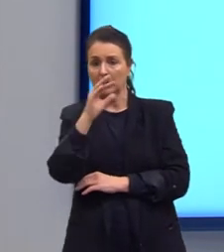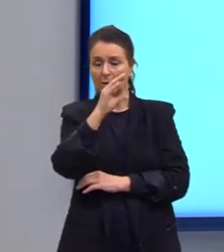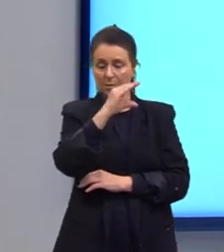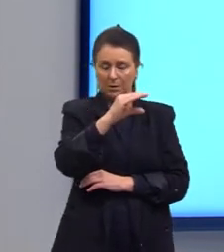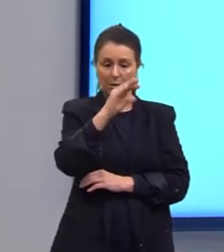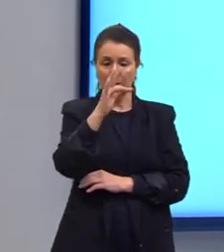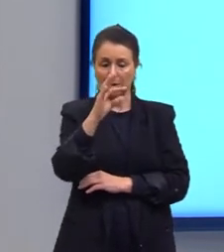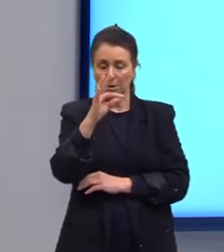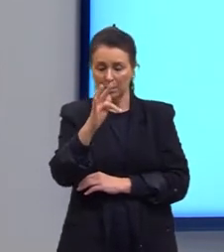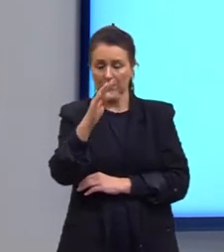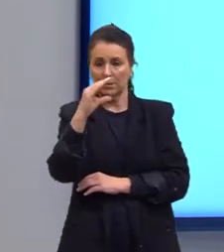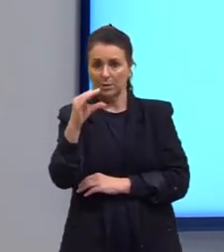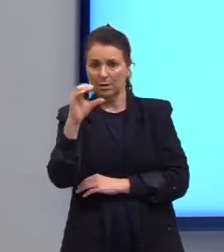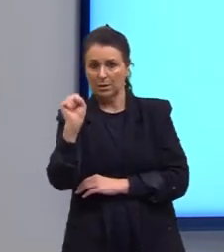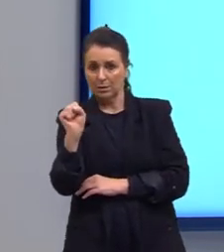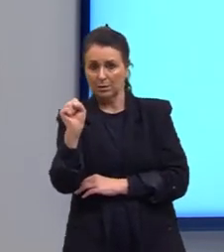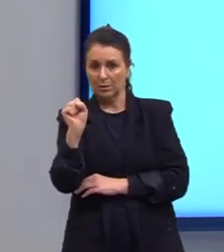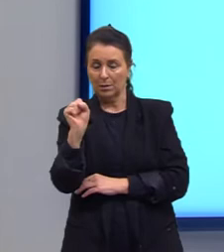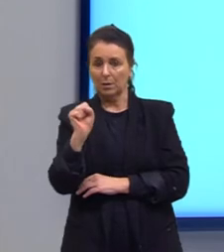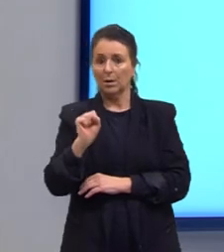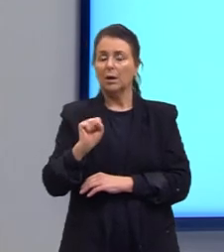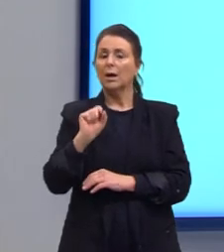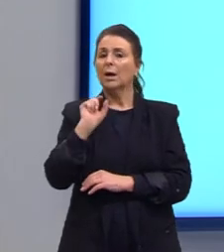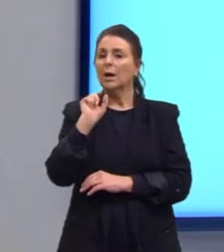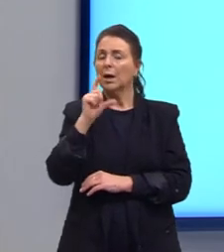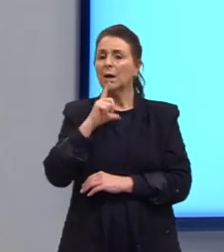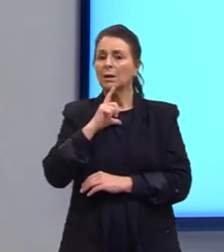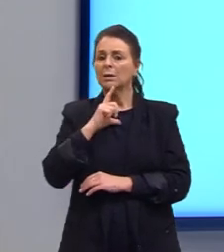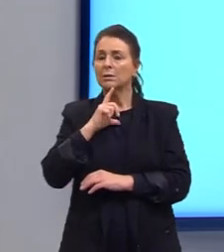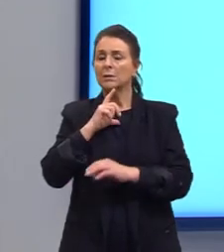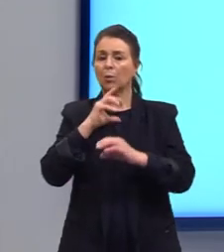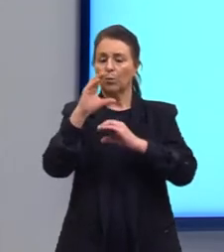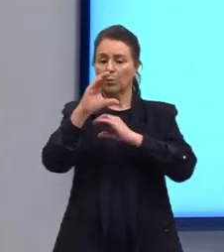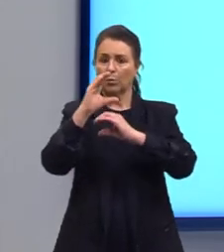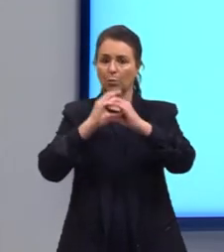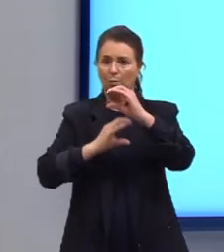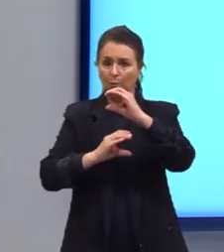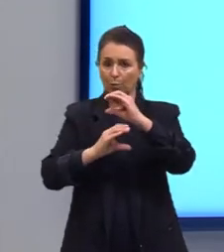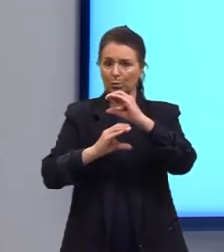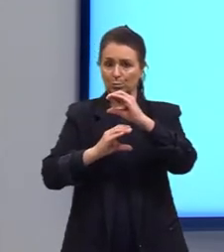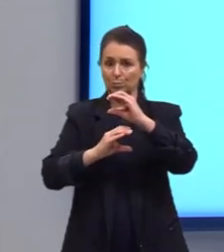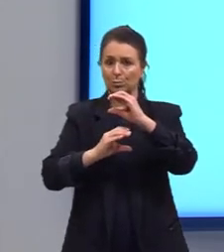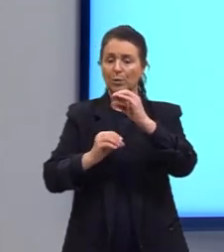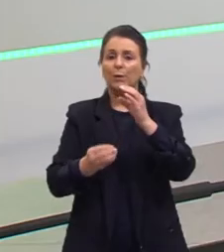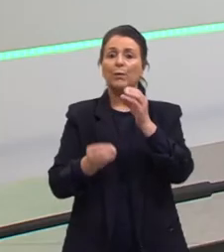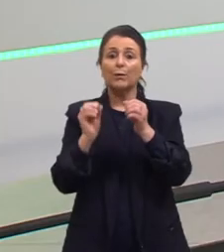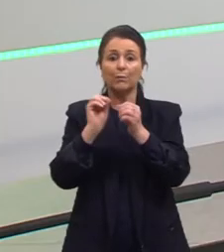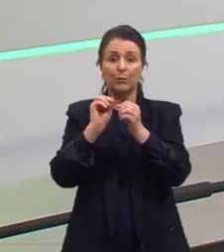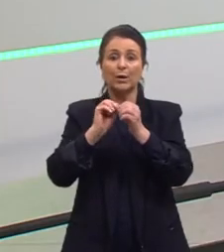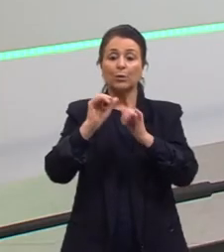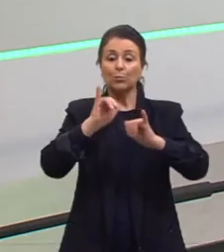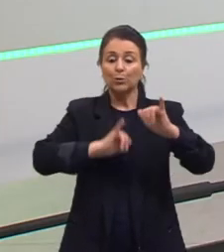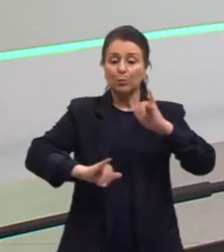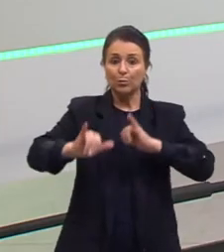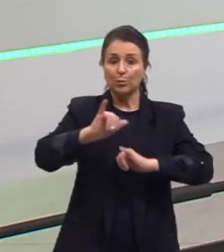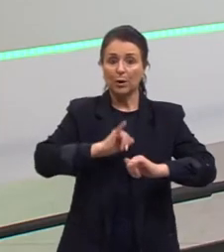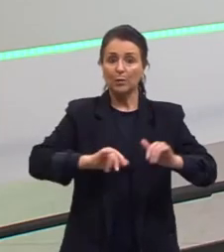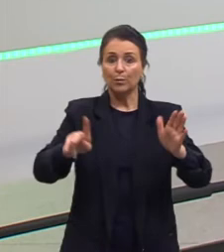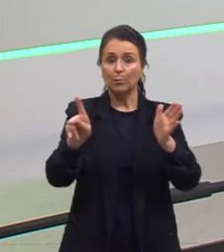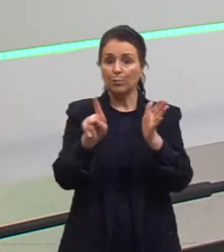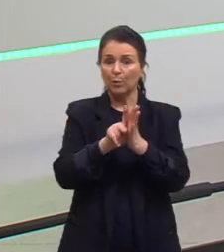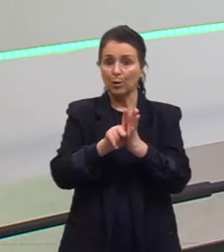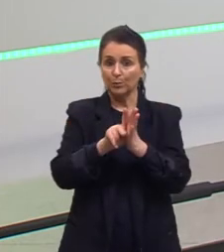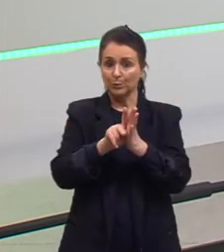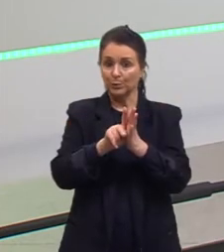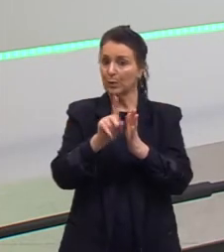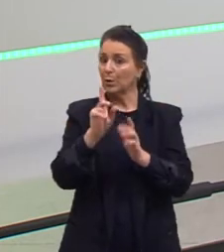que que é o CFC eles são compostos artificiais ou seja eles são sintetizados em laboratórios eles não são encontrados